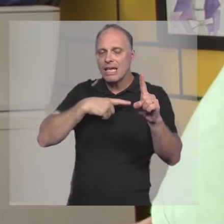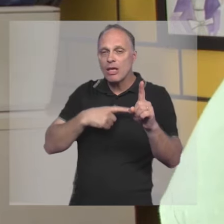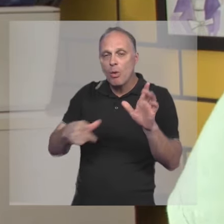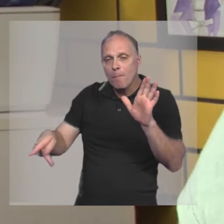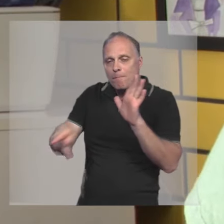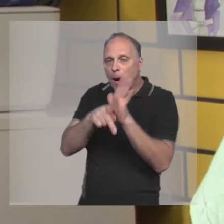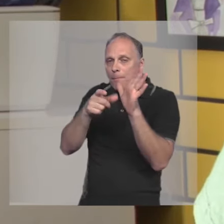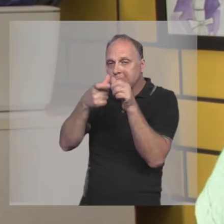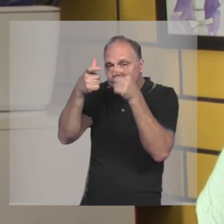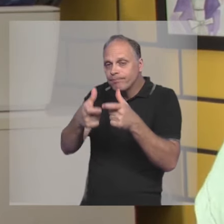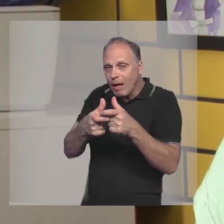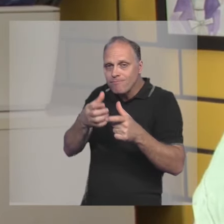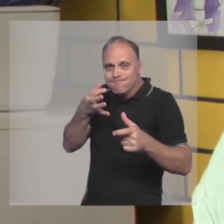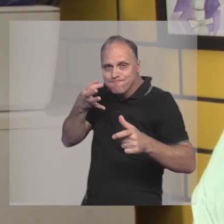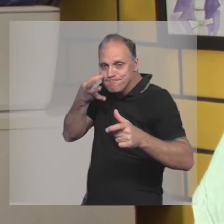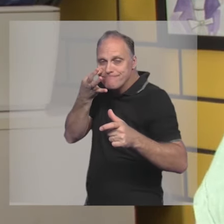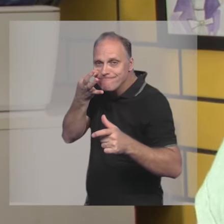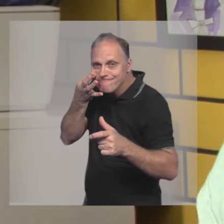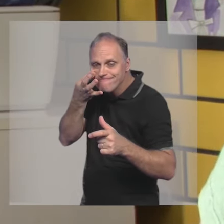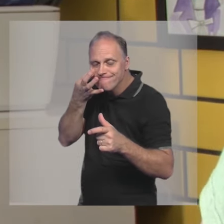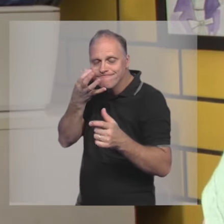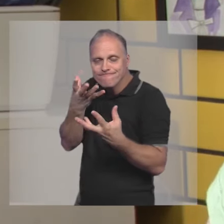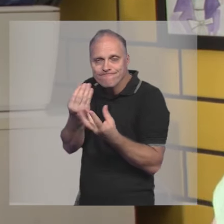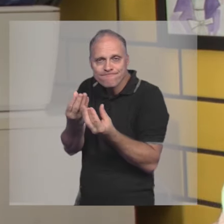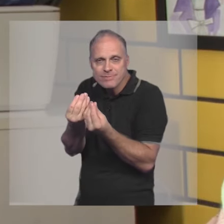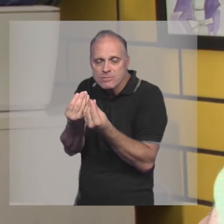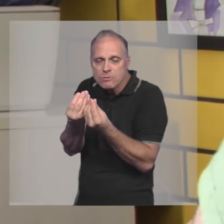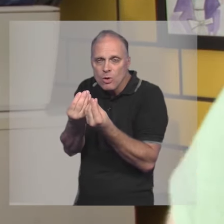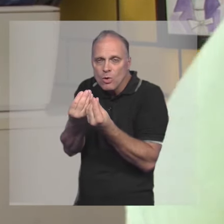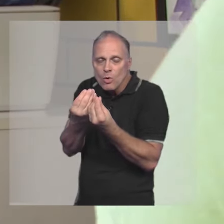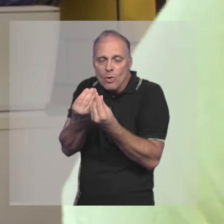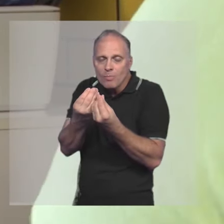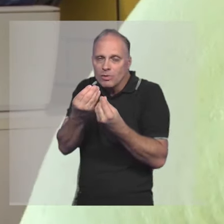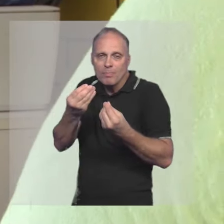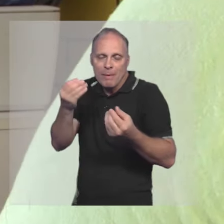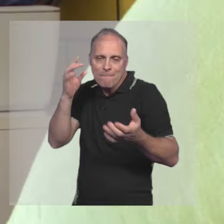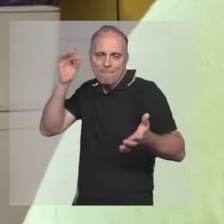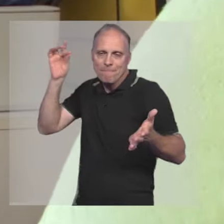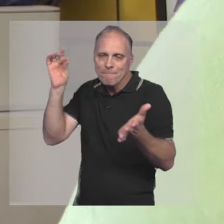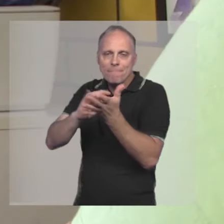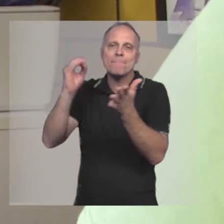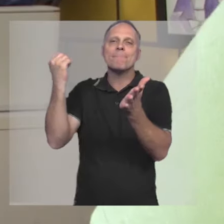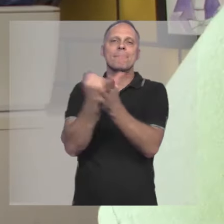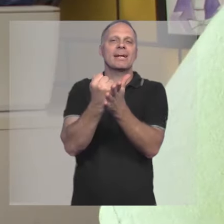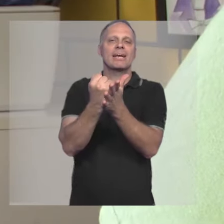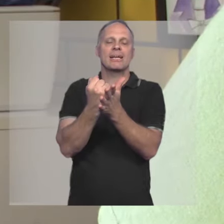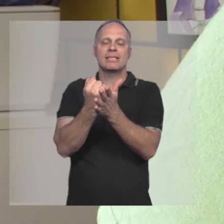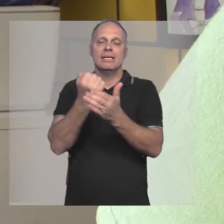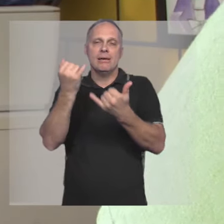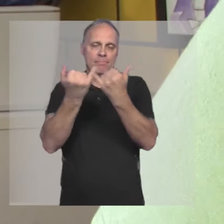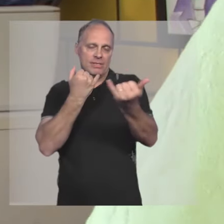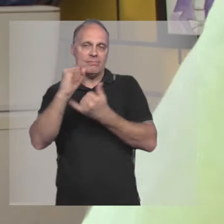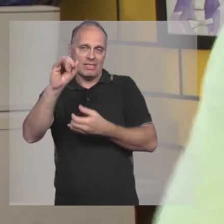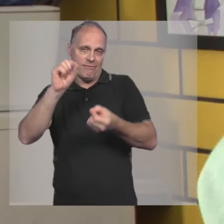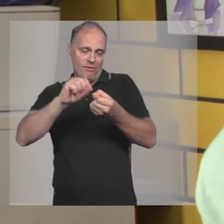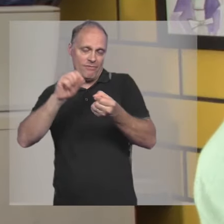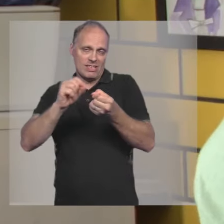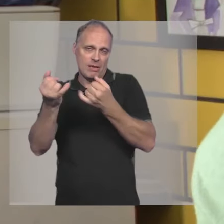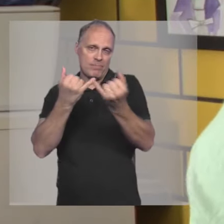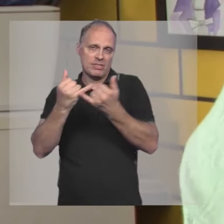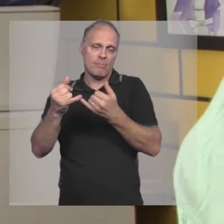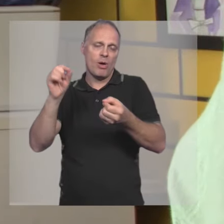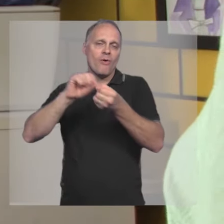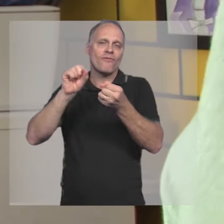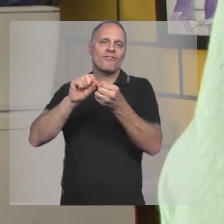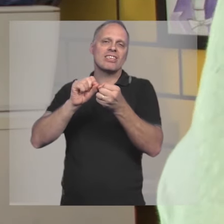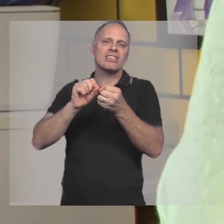tem um referencial muito bem documentado. Se eu for produzir a